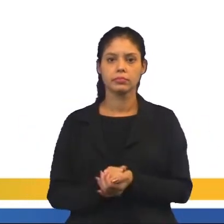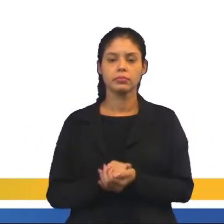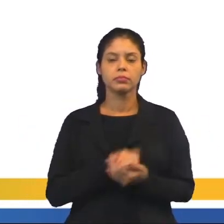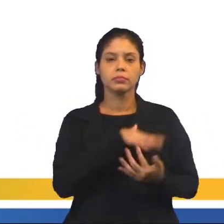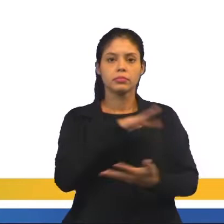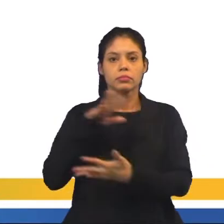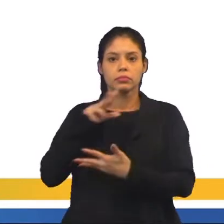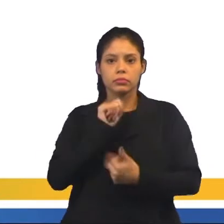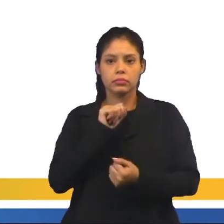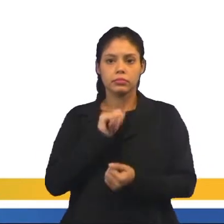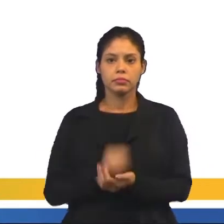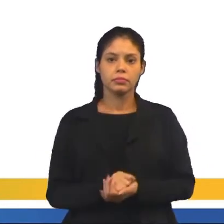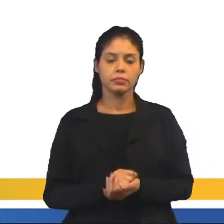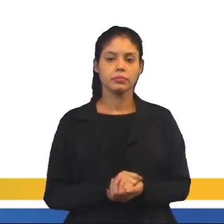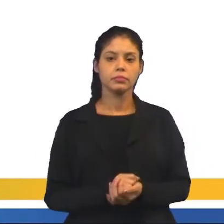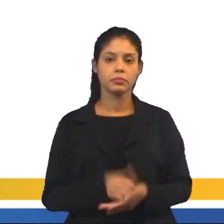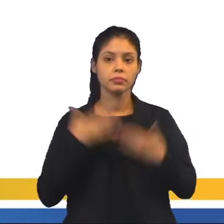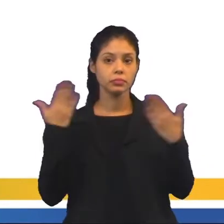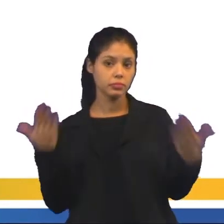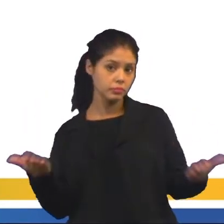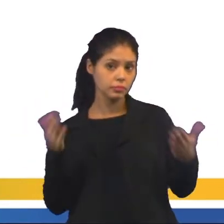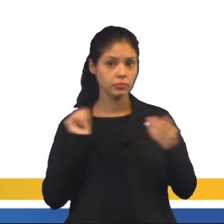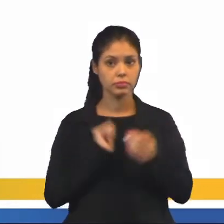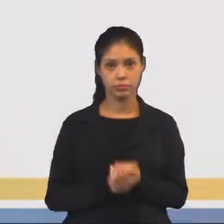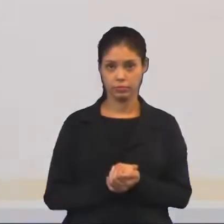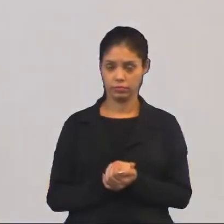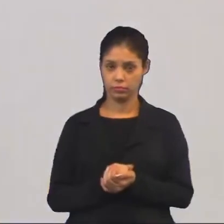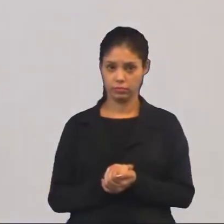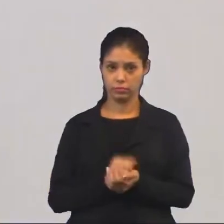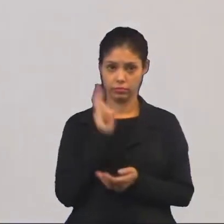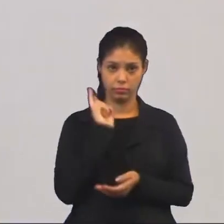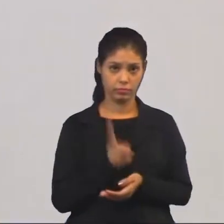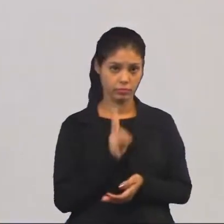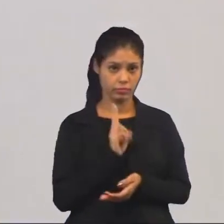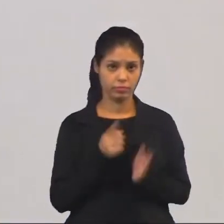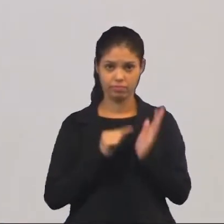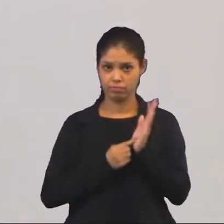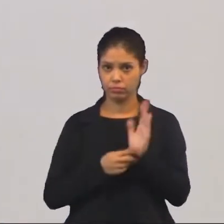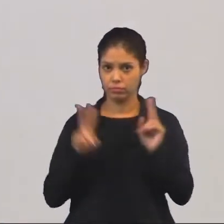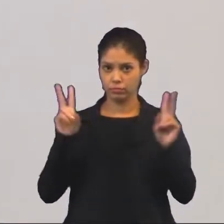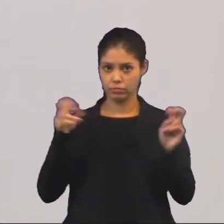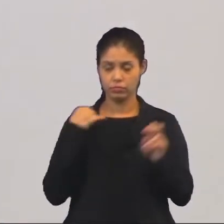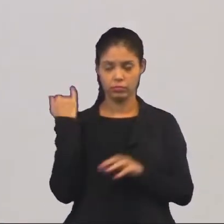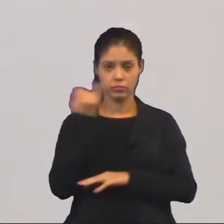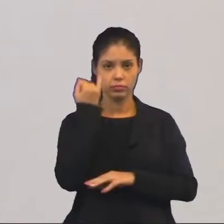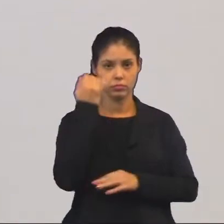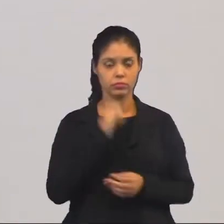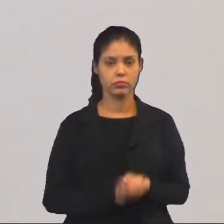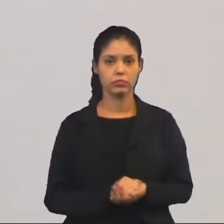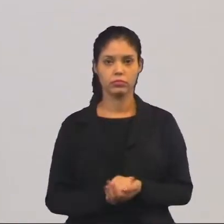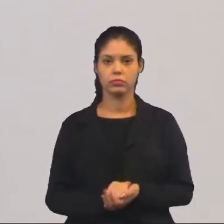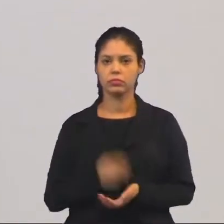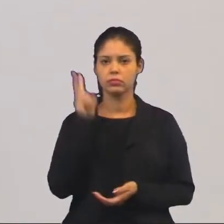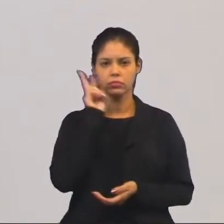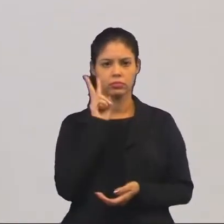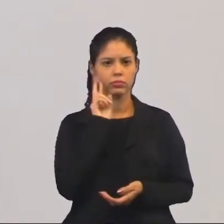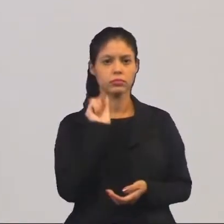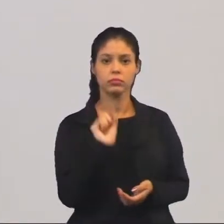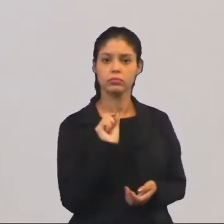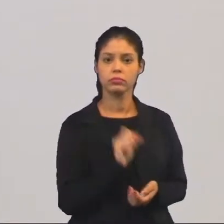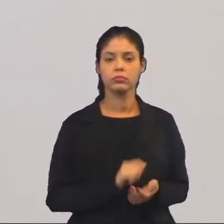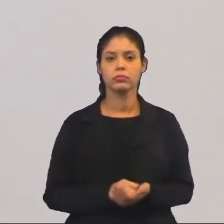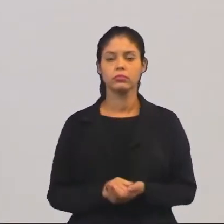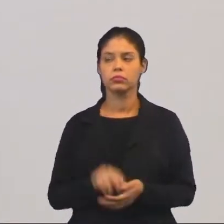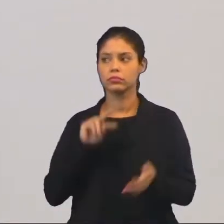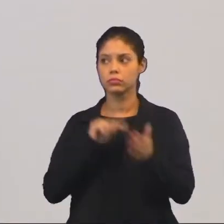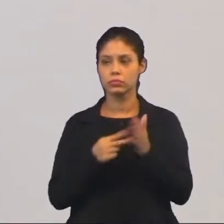produtividade agrícola global. Então, sempre que toca nesse assunto, é importante ressaltar para vocês o